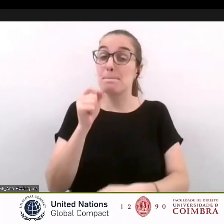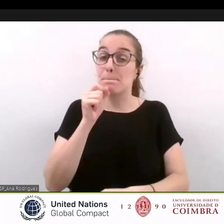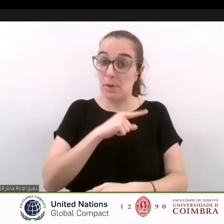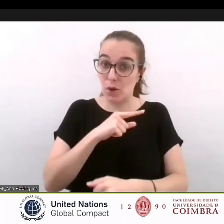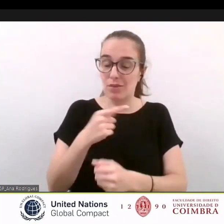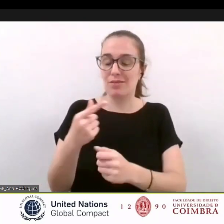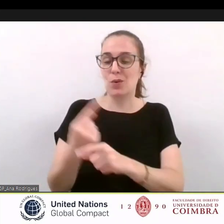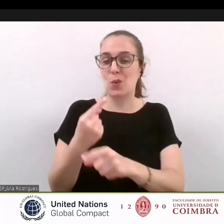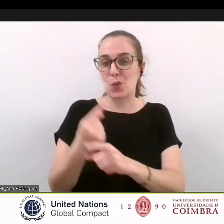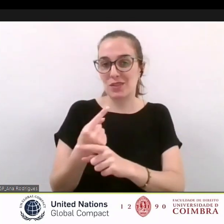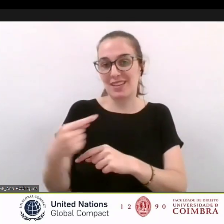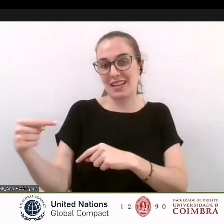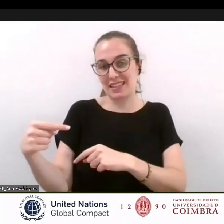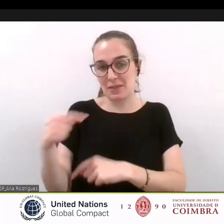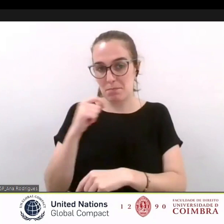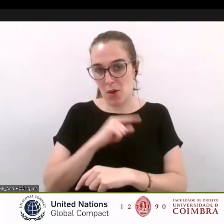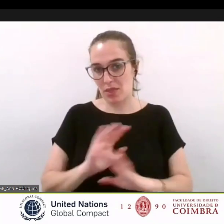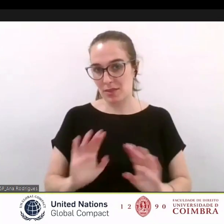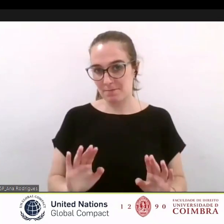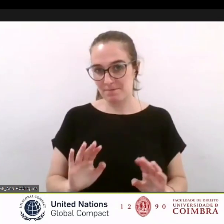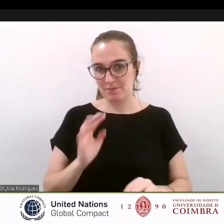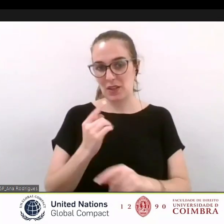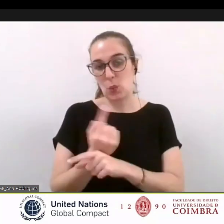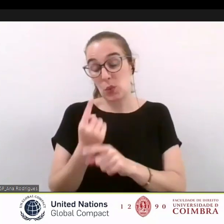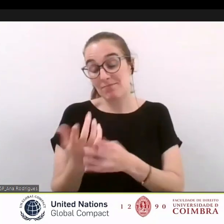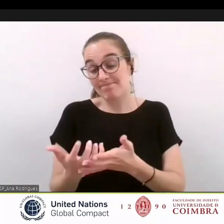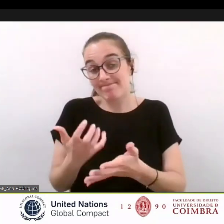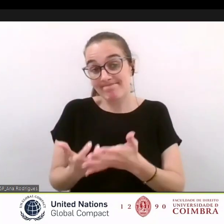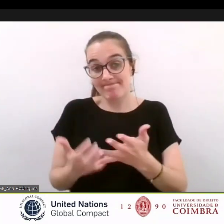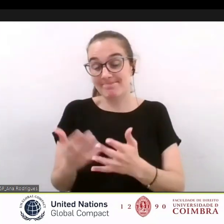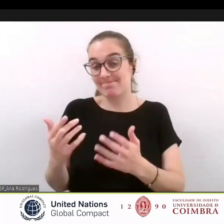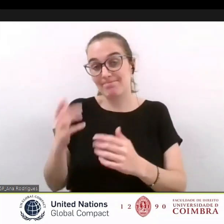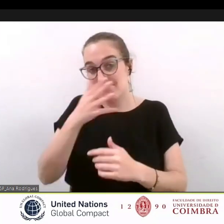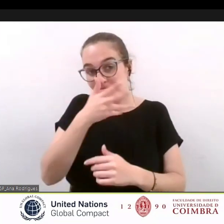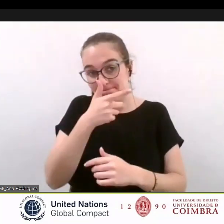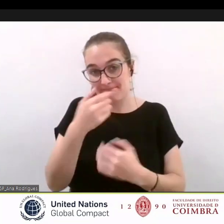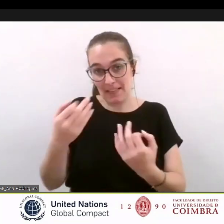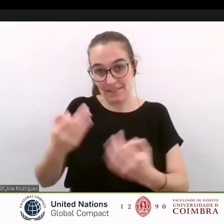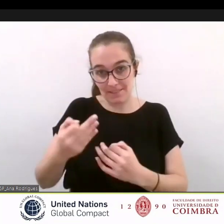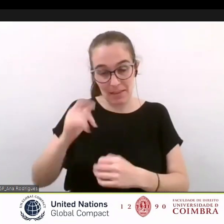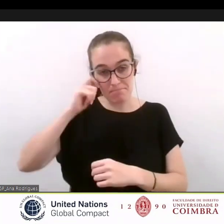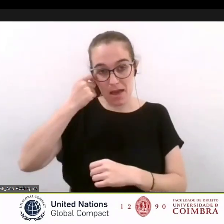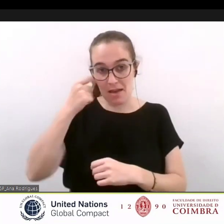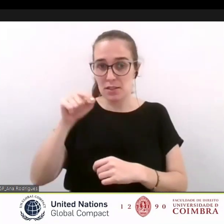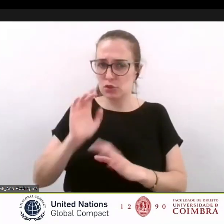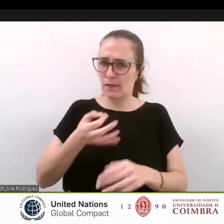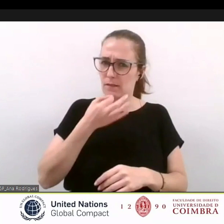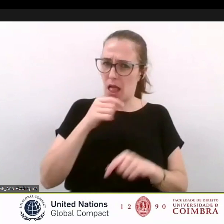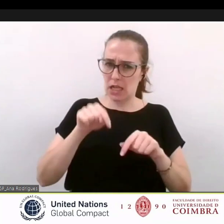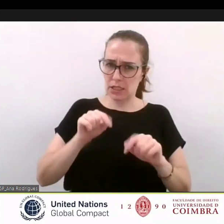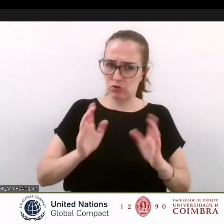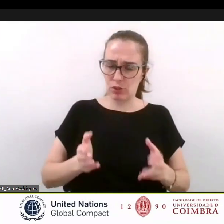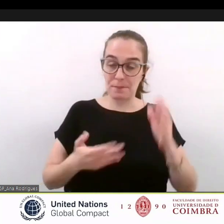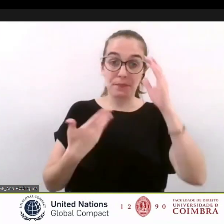alguns efeitos negativos, alguns efeitos indesejáveis, de que também já se falou aqui. E esses